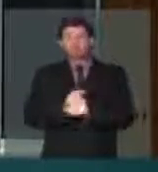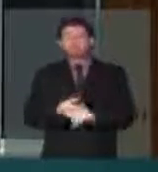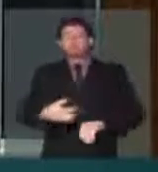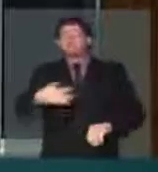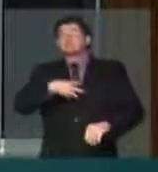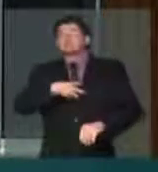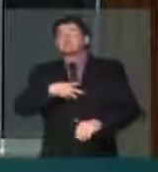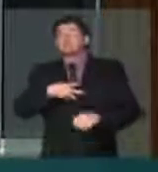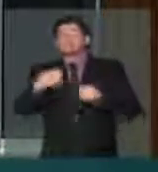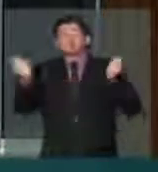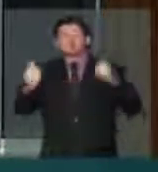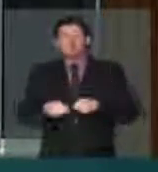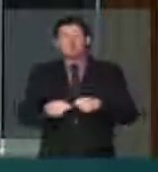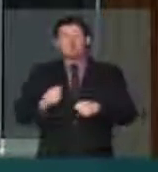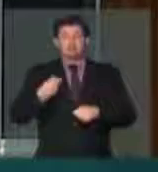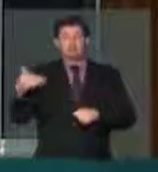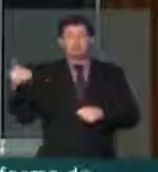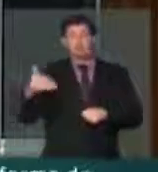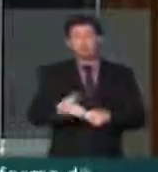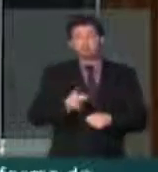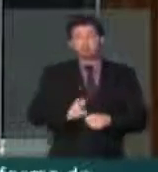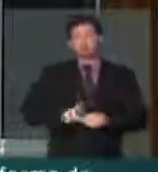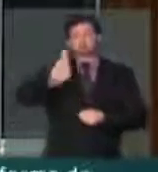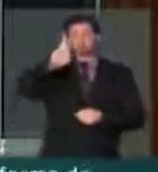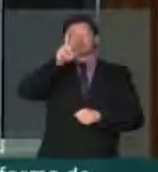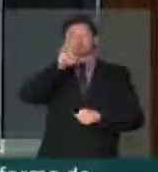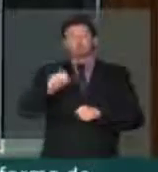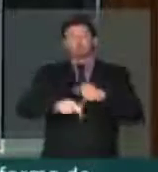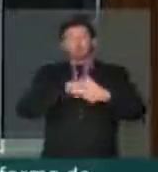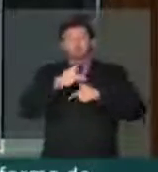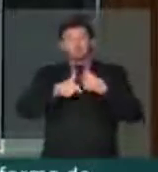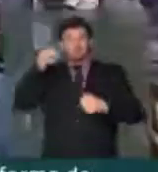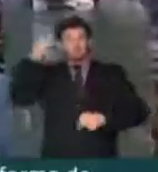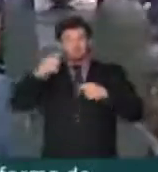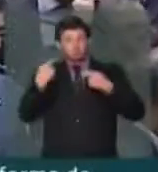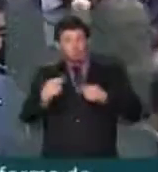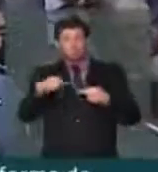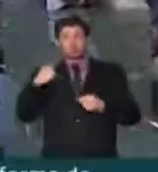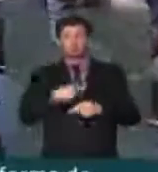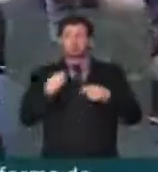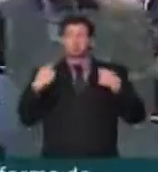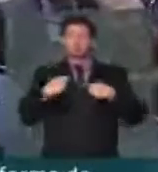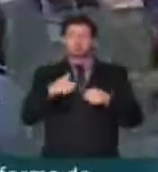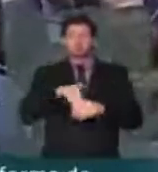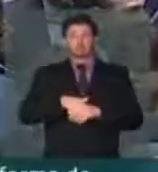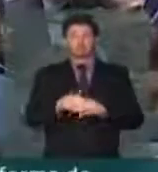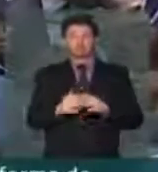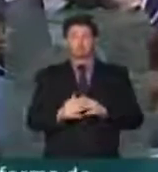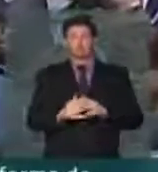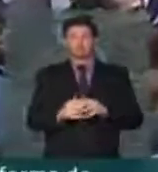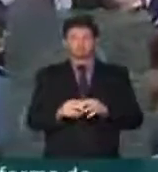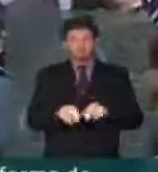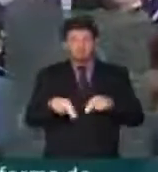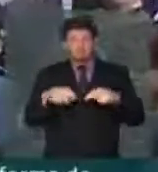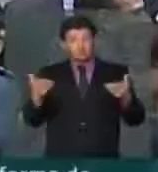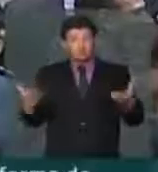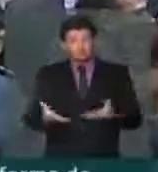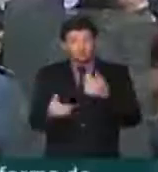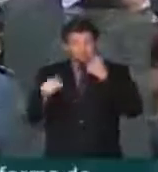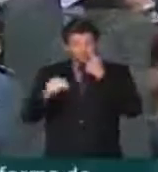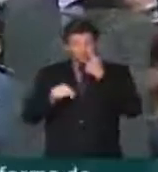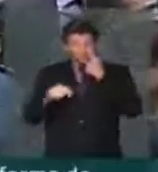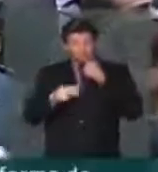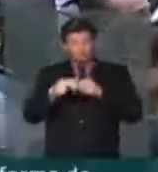sentir membro, participante e protagonista da ação política que nós precisamos votar. E nesse momento,